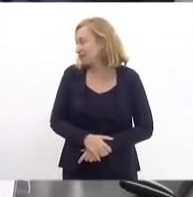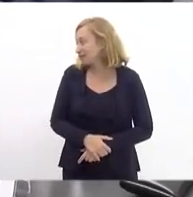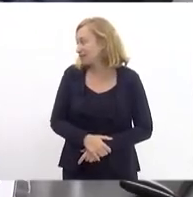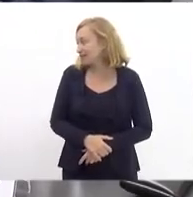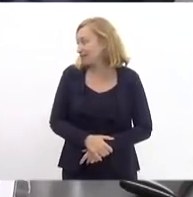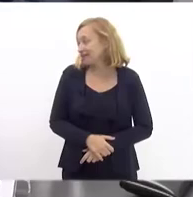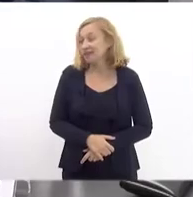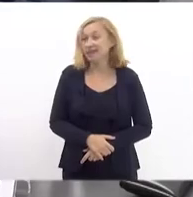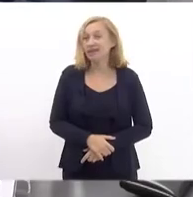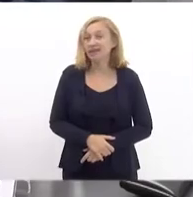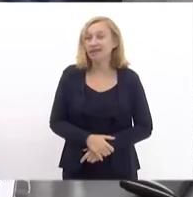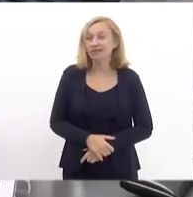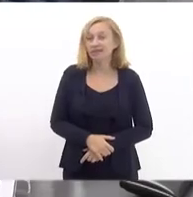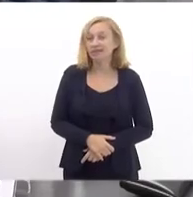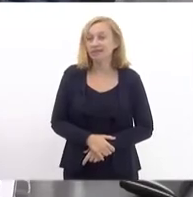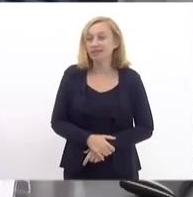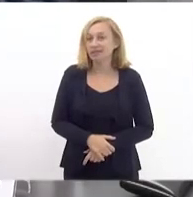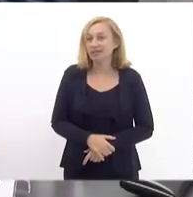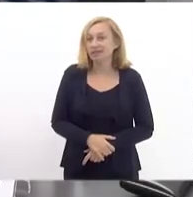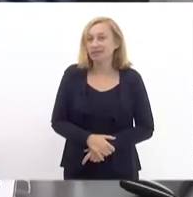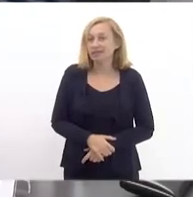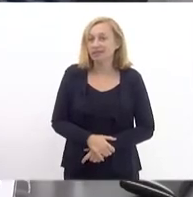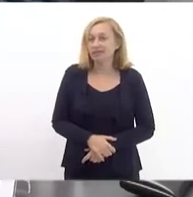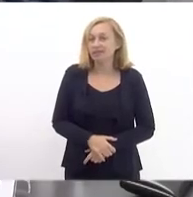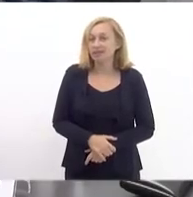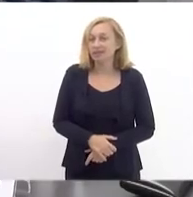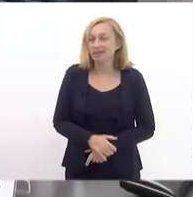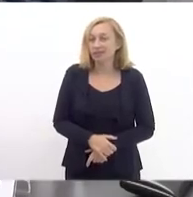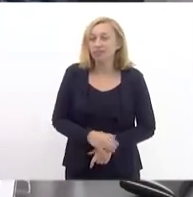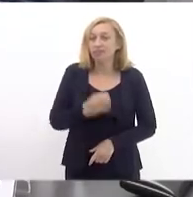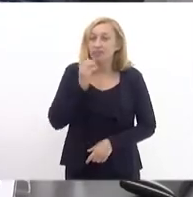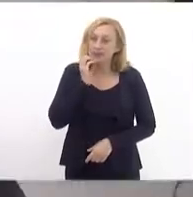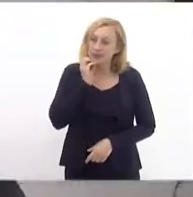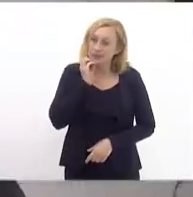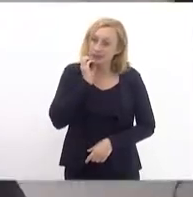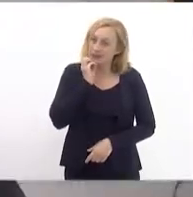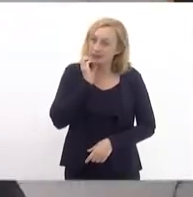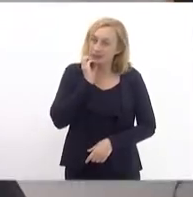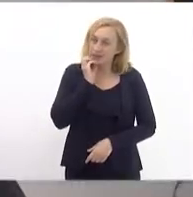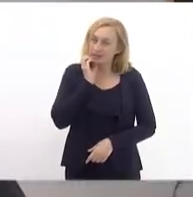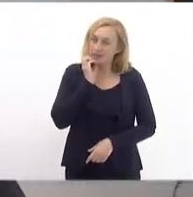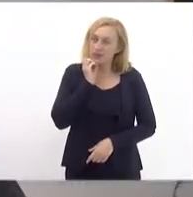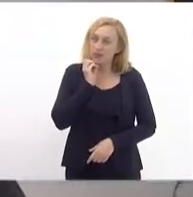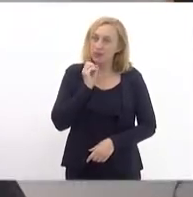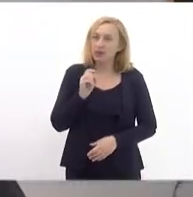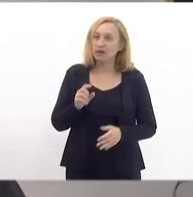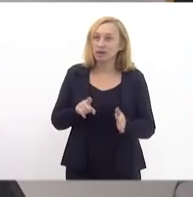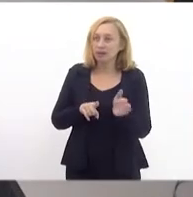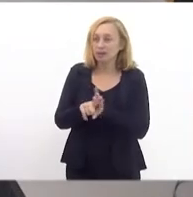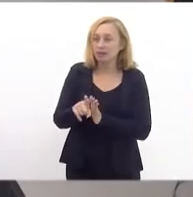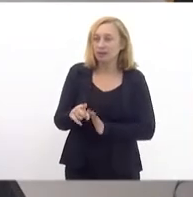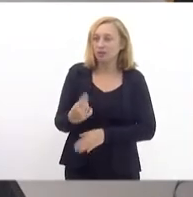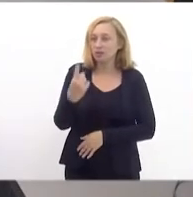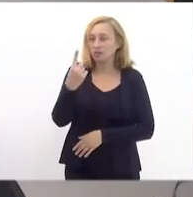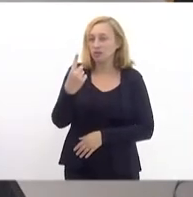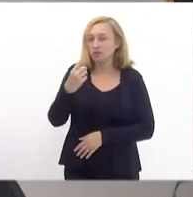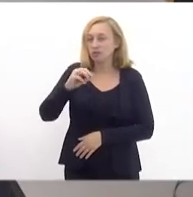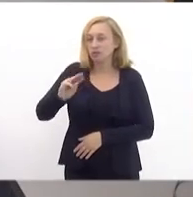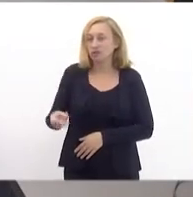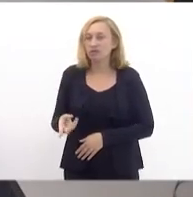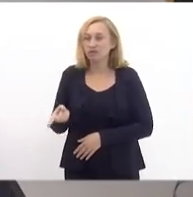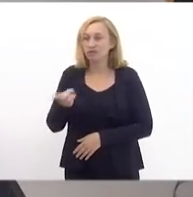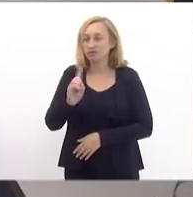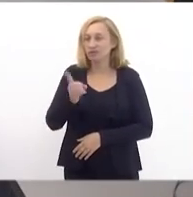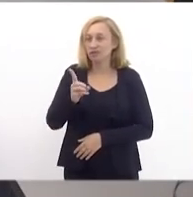Deputado. Se for possível. Não, essa talvez seja a pergunta de $1 milhão. Mas se fosse de R$1, não estava